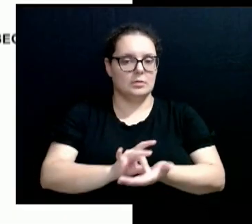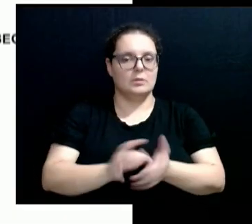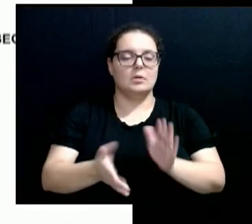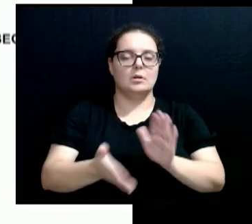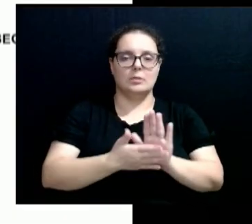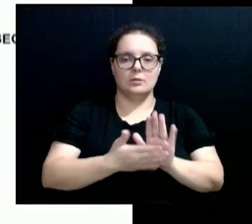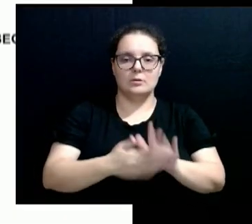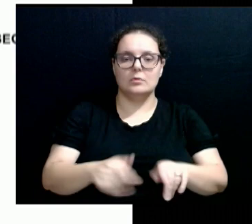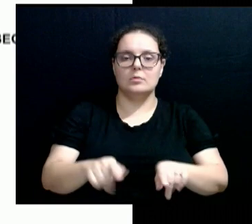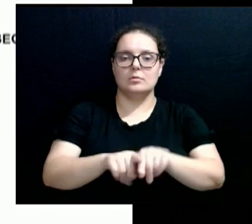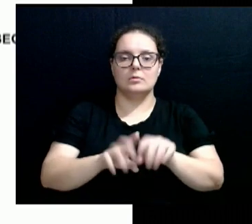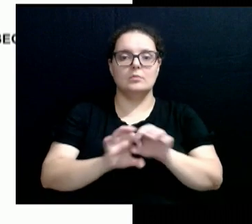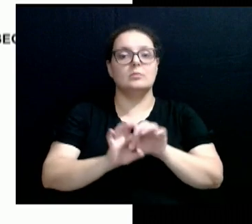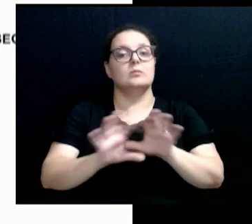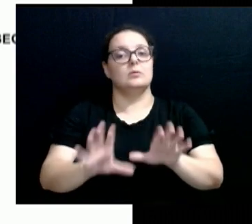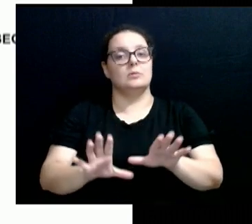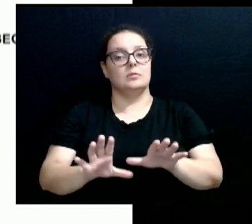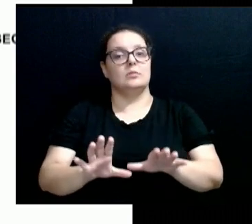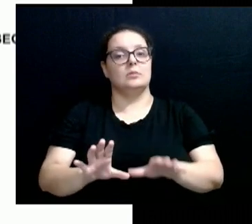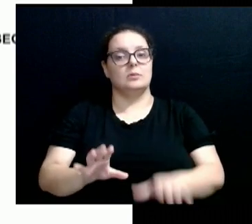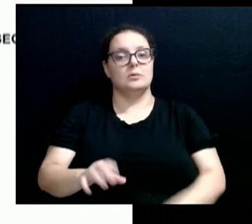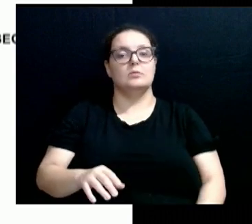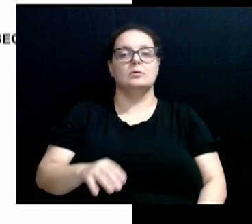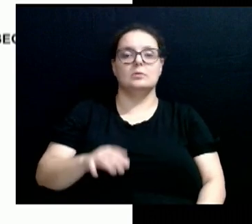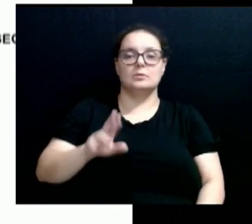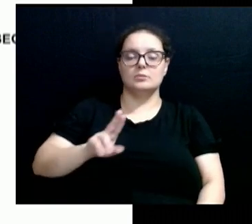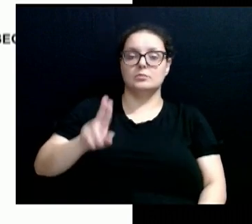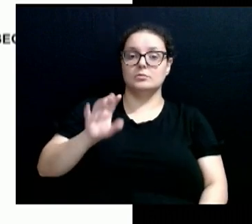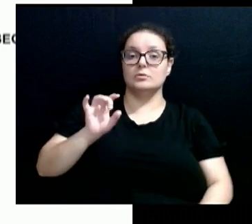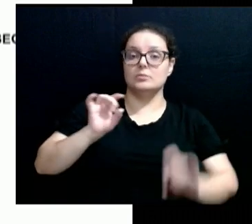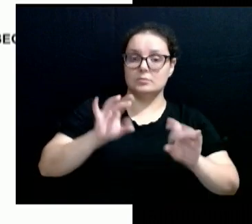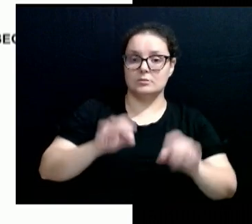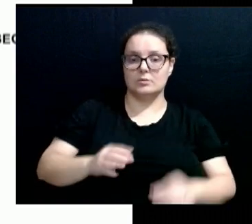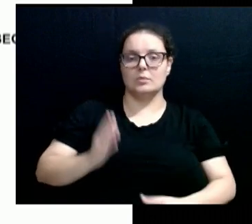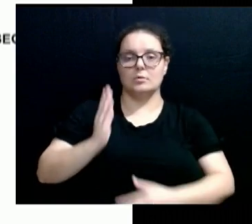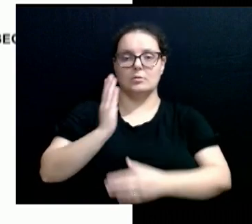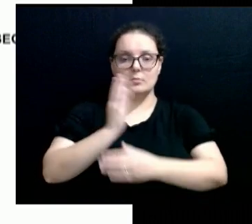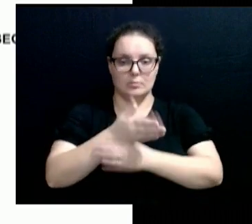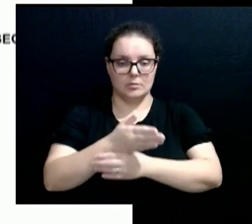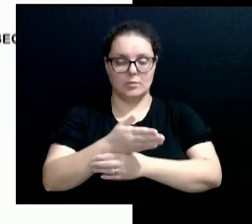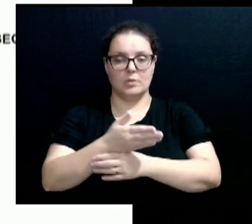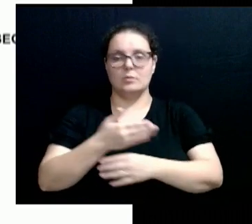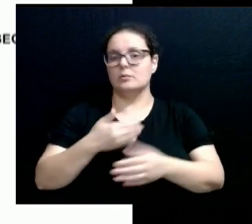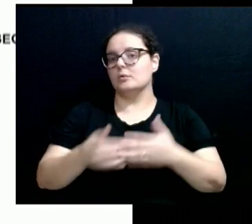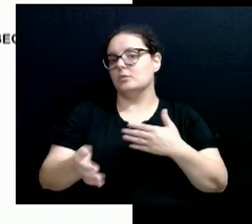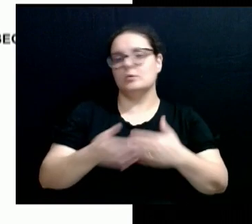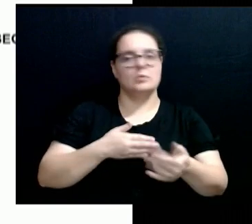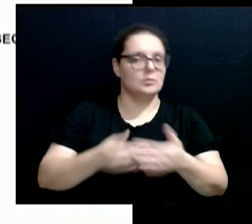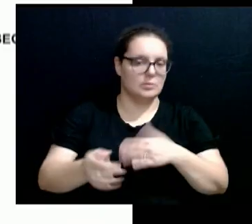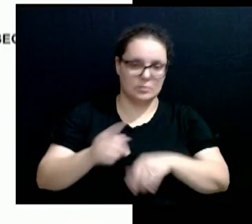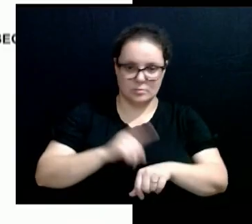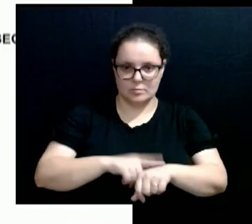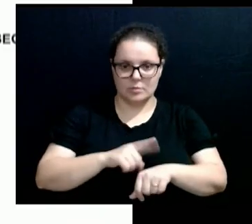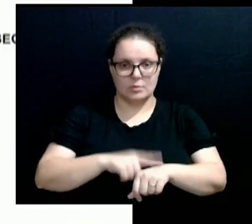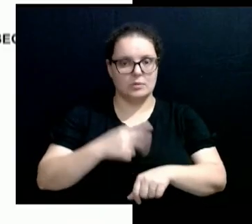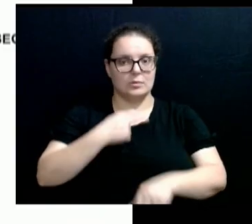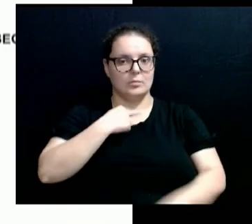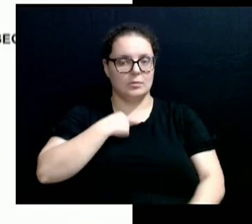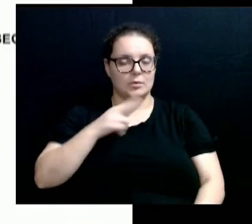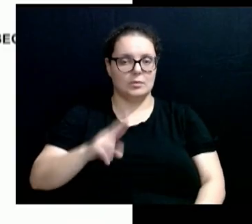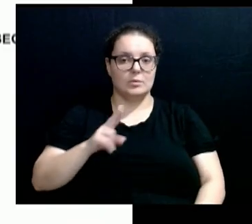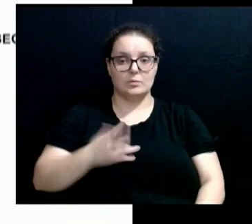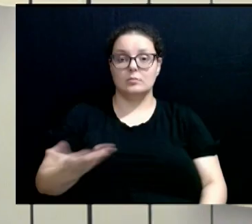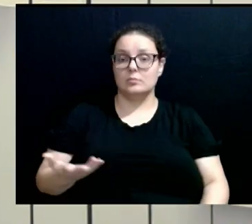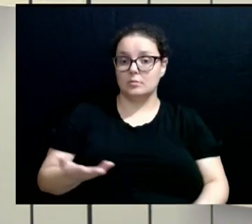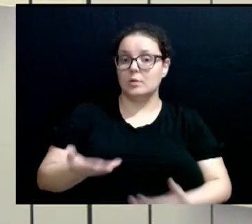uso irrestrito dessas faixas por táxis, independentemente do horário. Para você ficar muito bem informado,